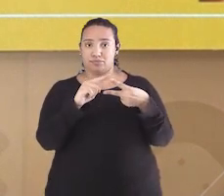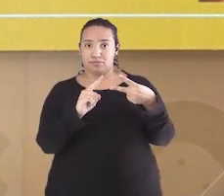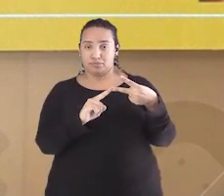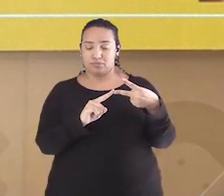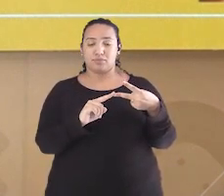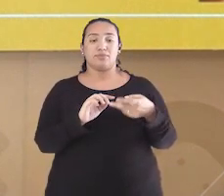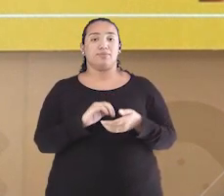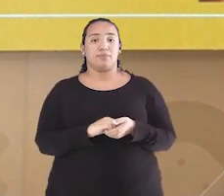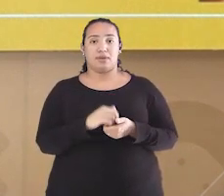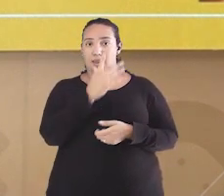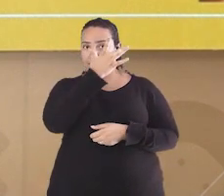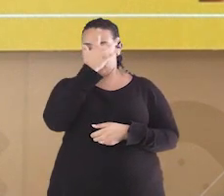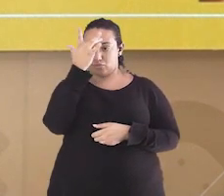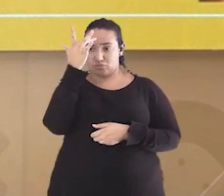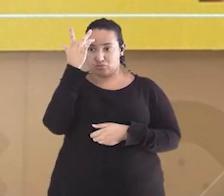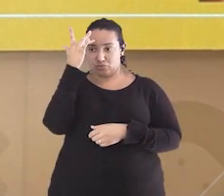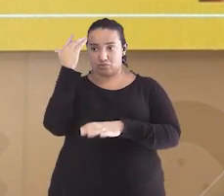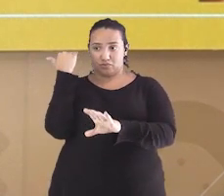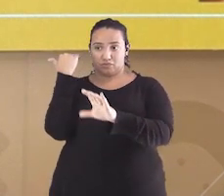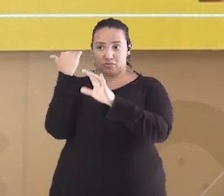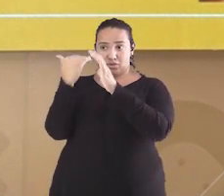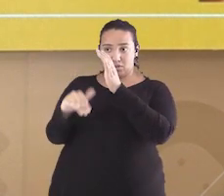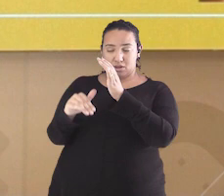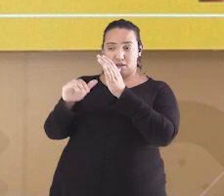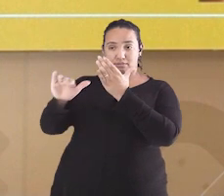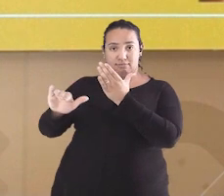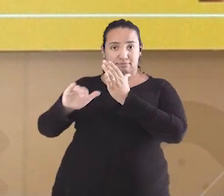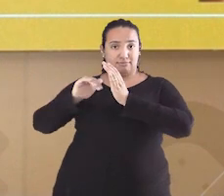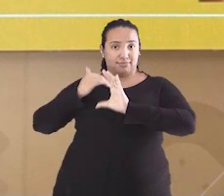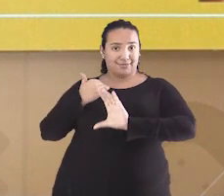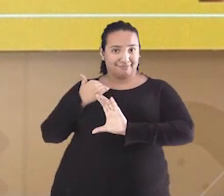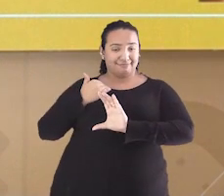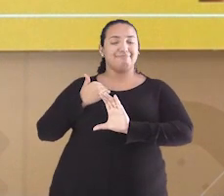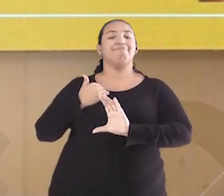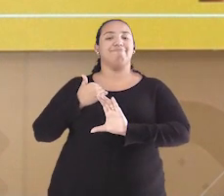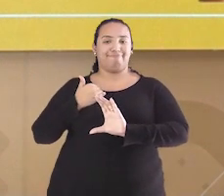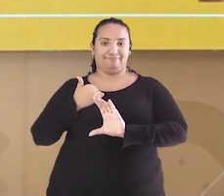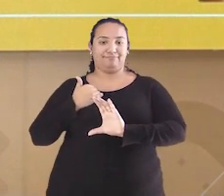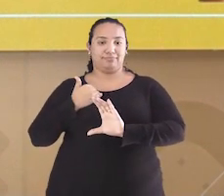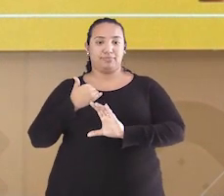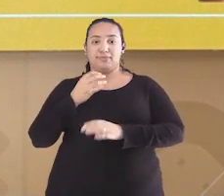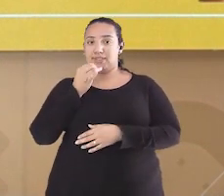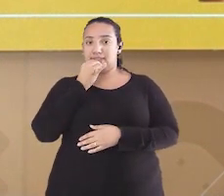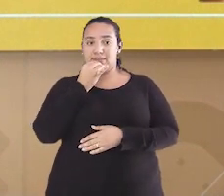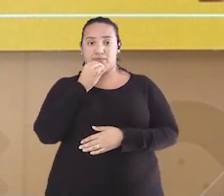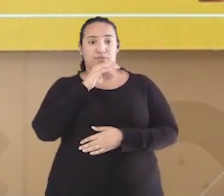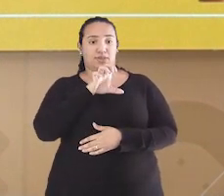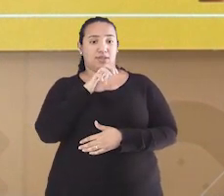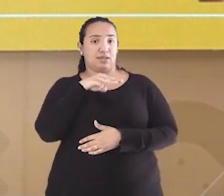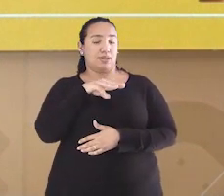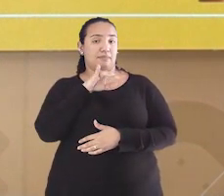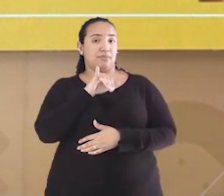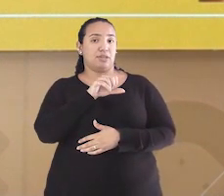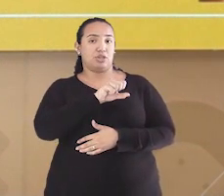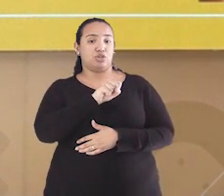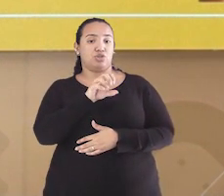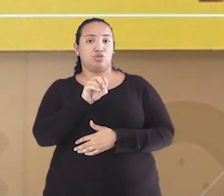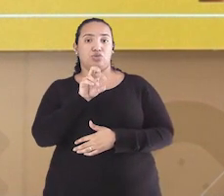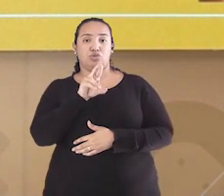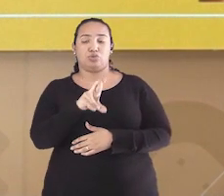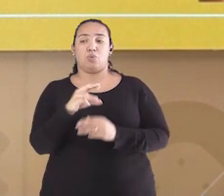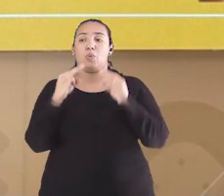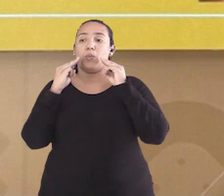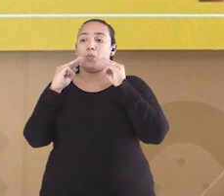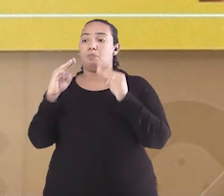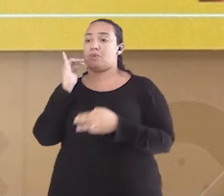o emissor e o receptor. Eles são, respectivamente, a pessoa que transmite a